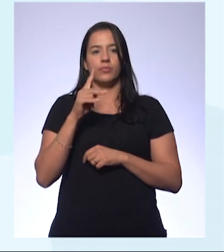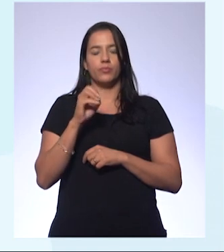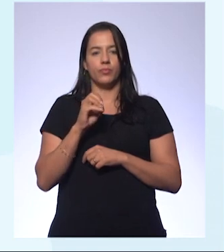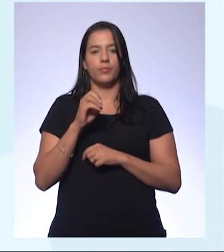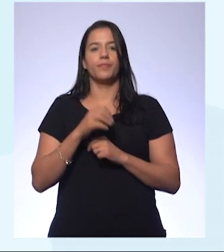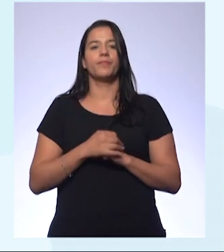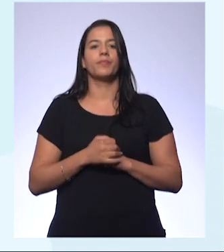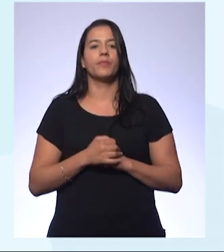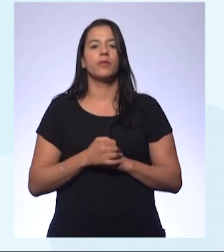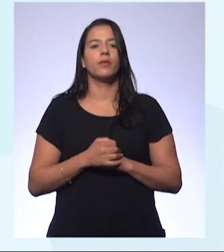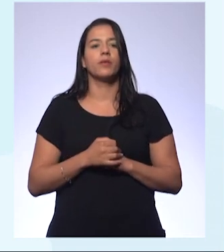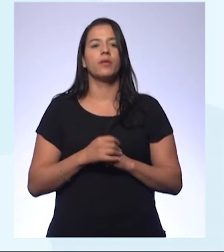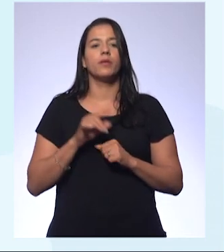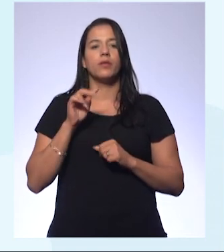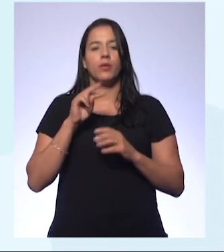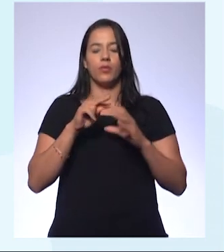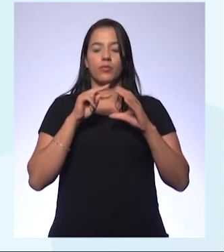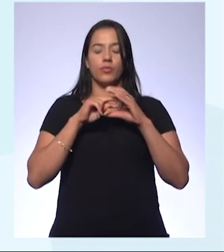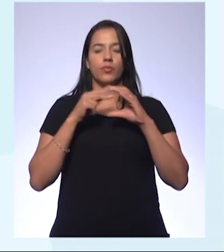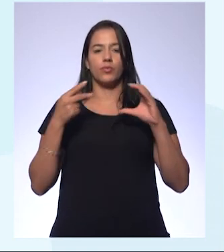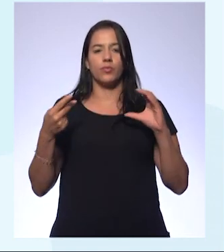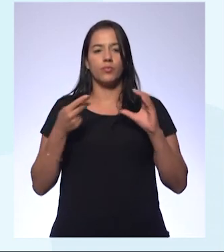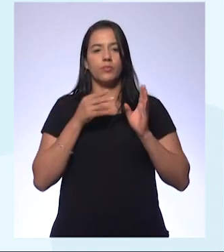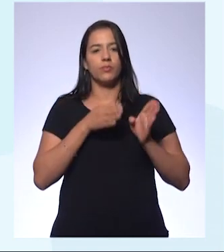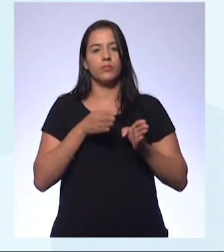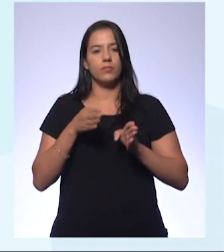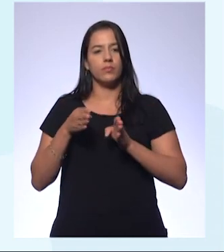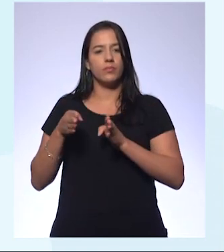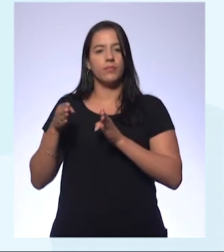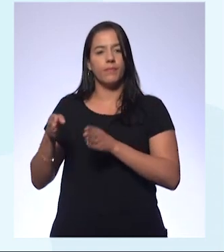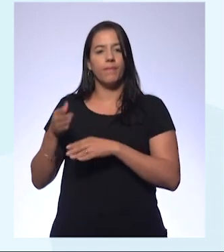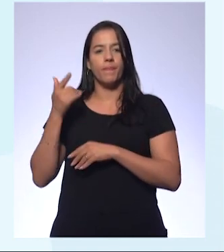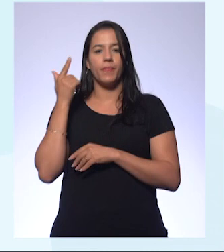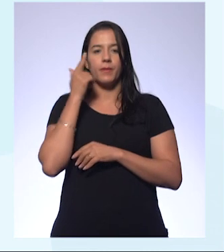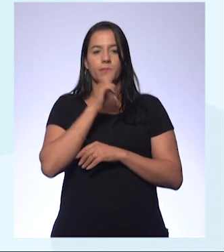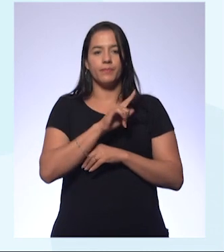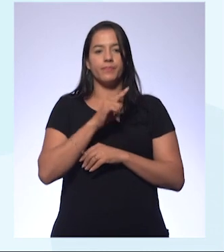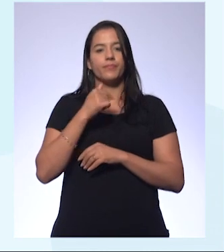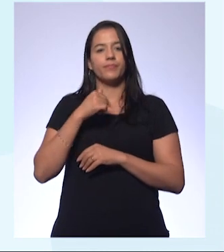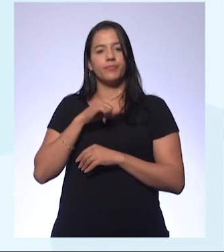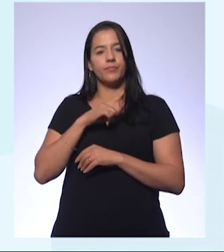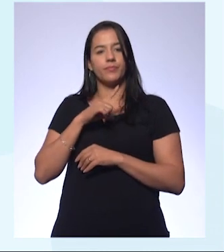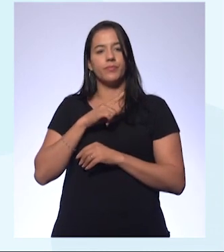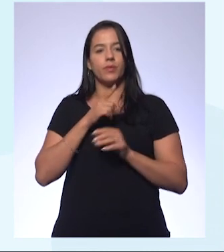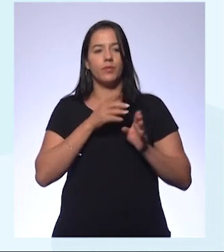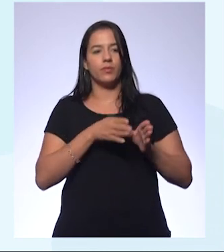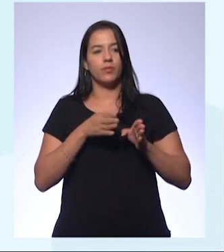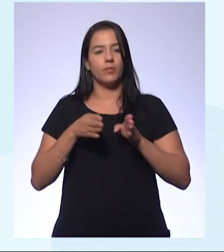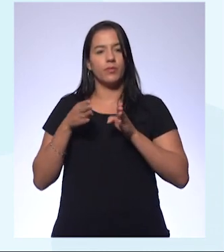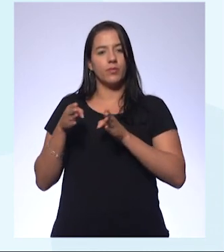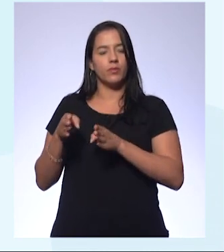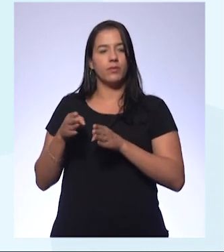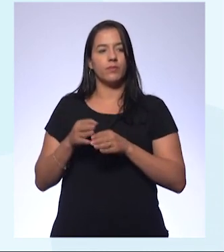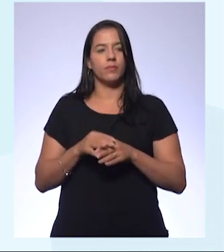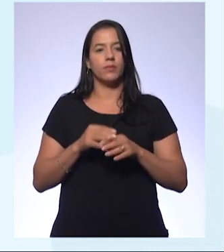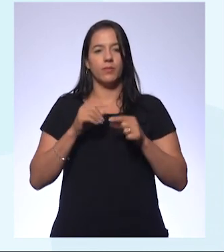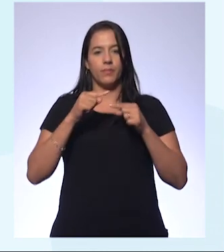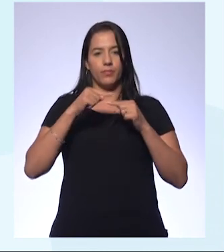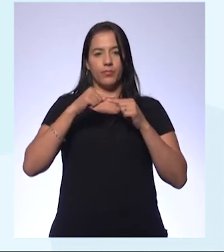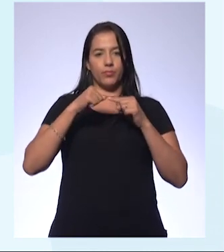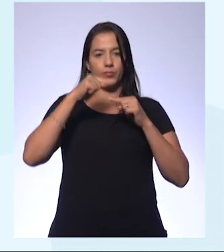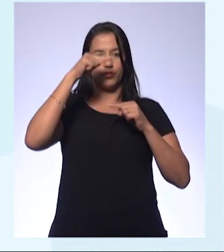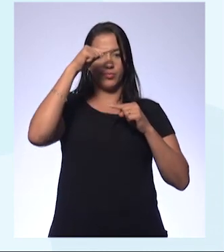são justamente os cromossomos, eles organizadinhos, e a gente consegue ver que existe uma organização dos cromossomos por